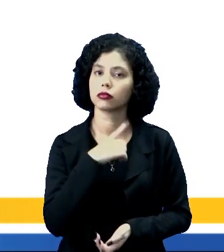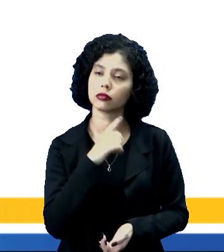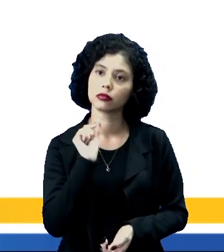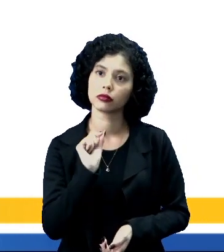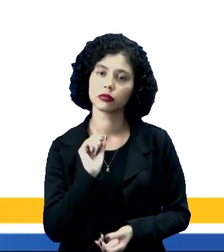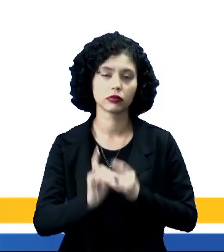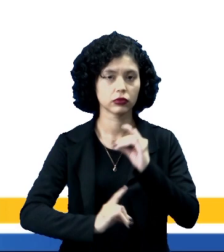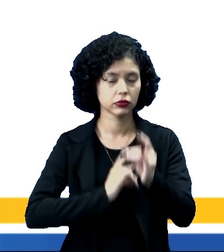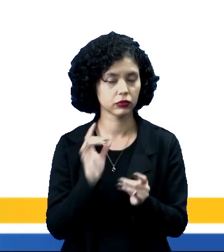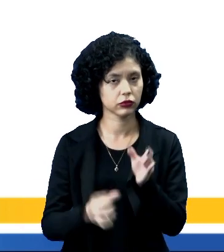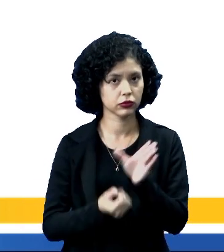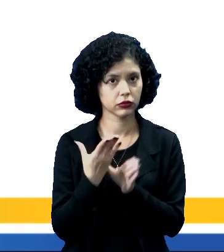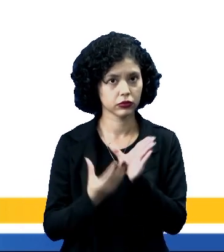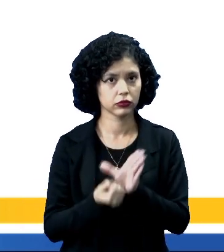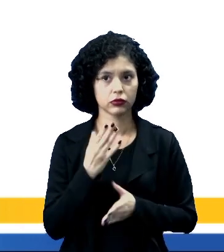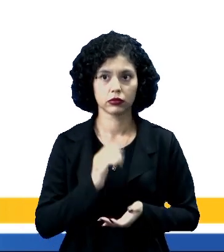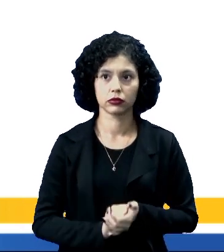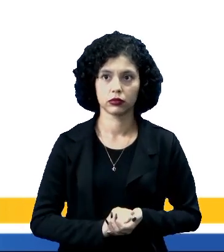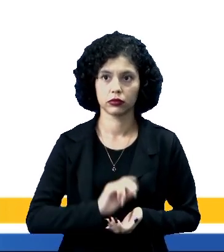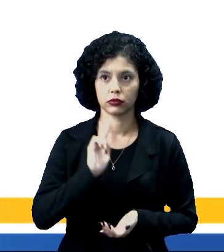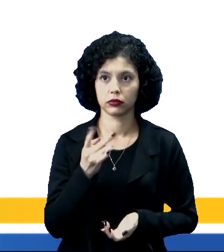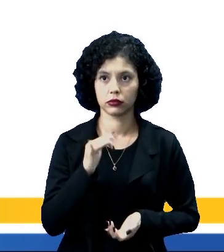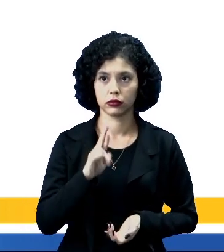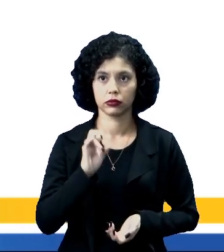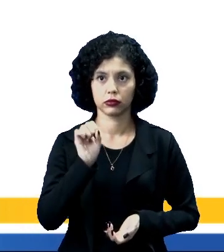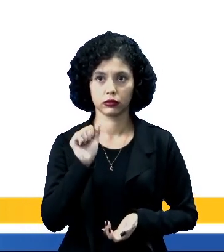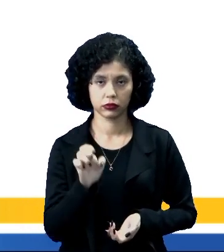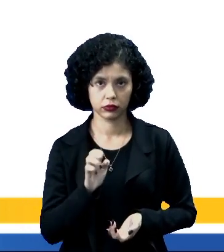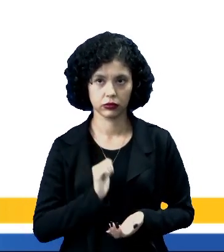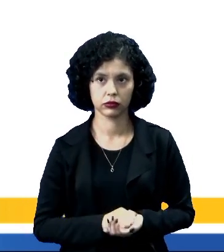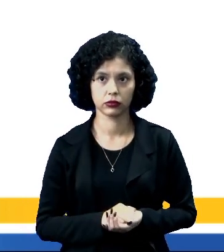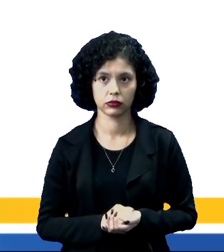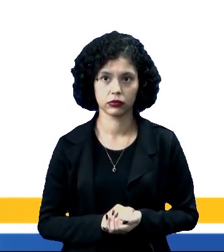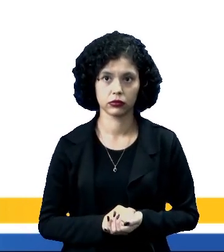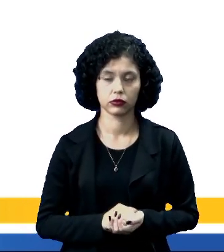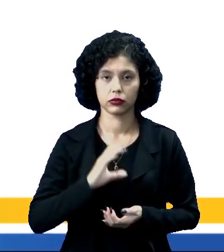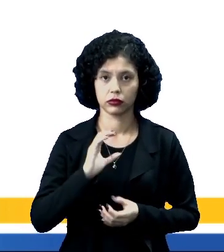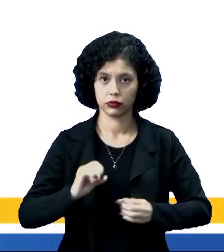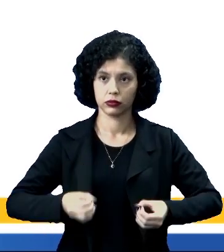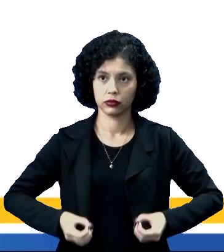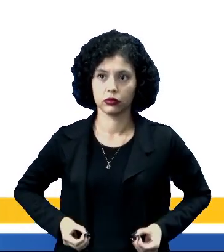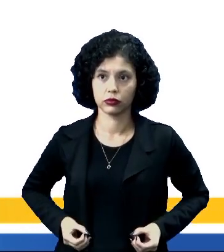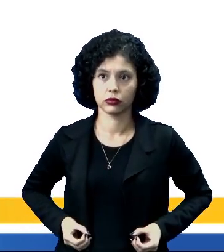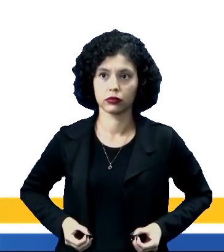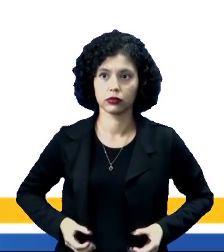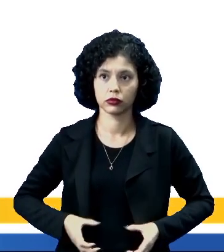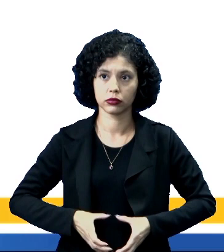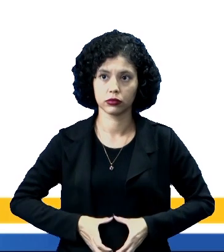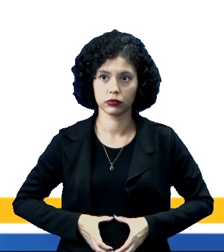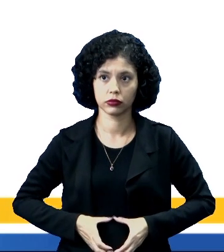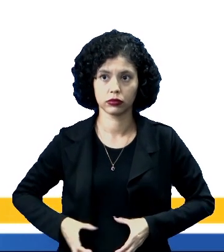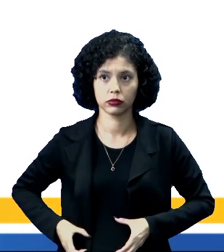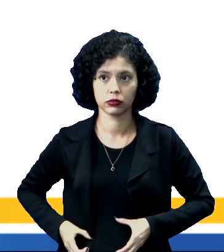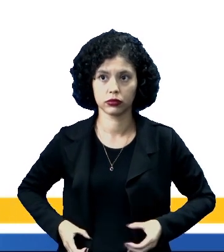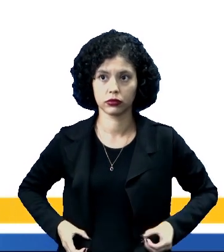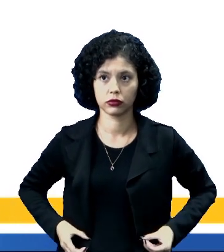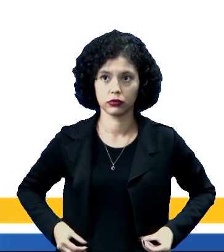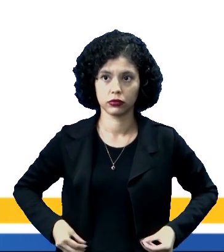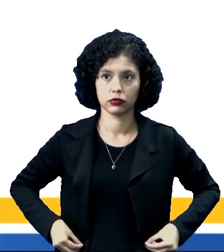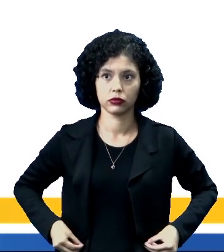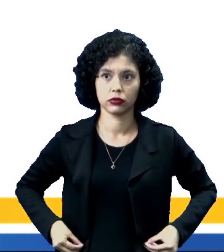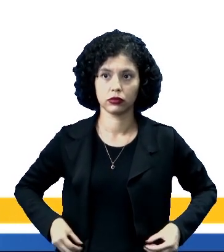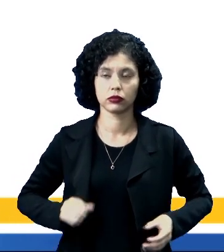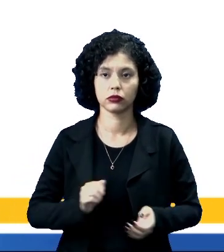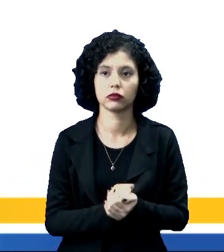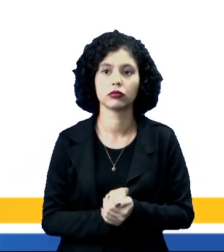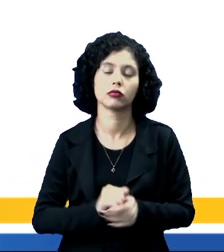hormônios produzidos pela hipófise e hormônios produzidos pelos ovários quando eu falo dos hormônios produzidos pela